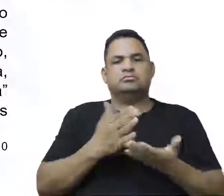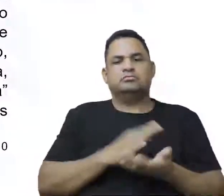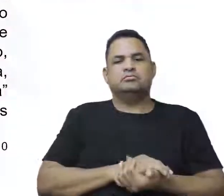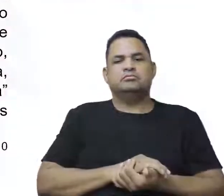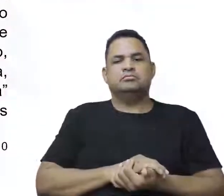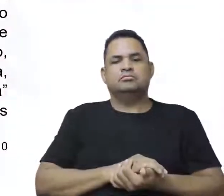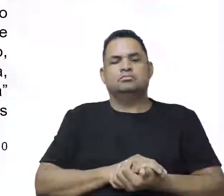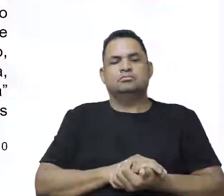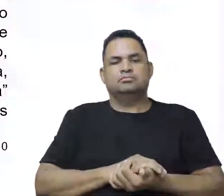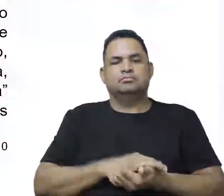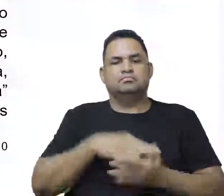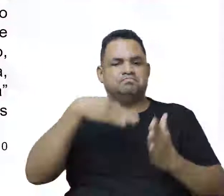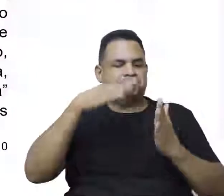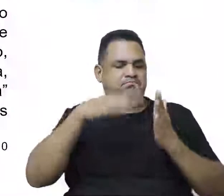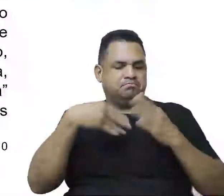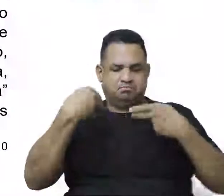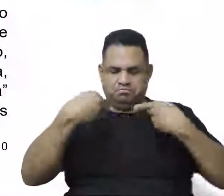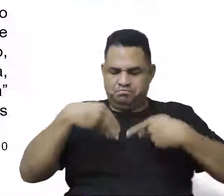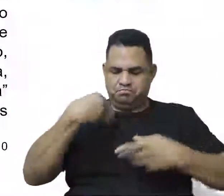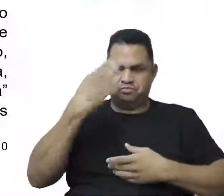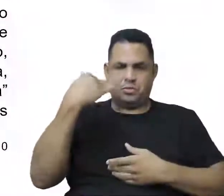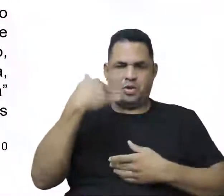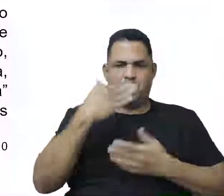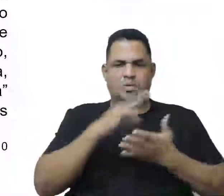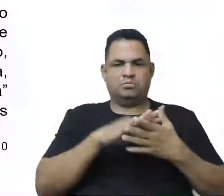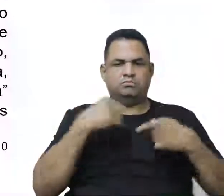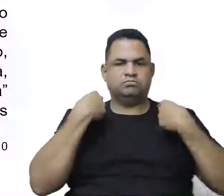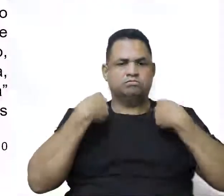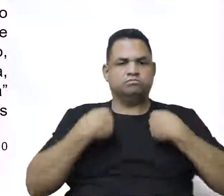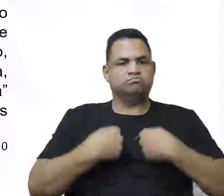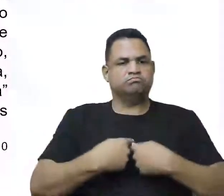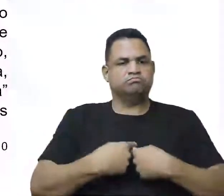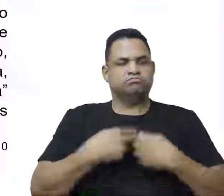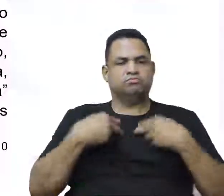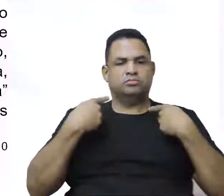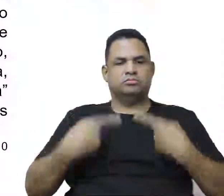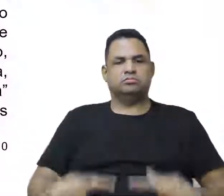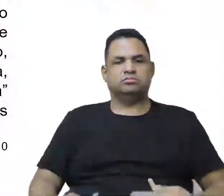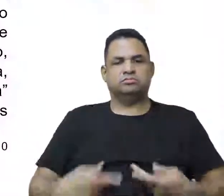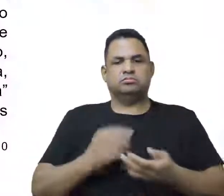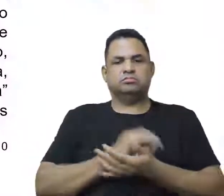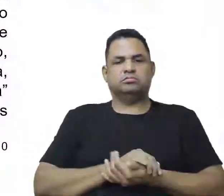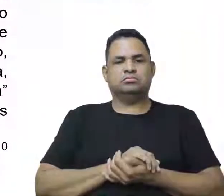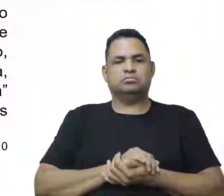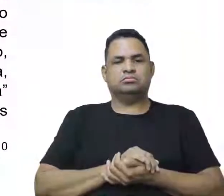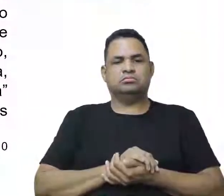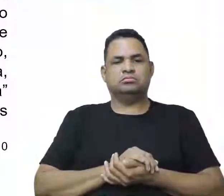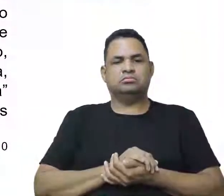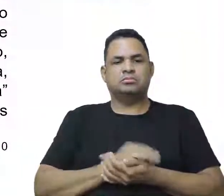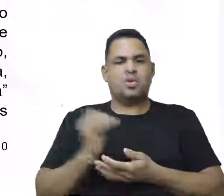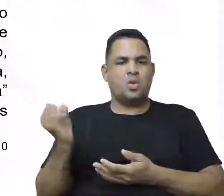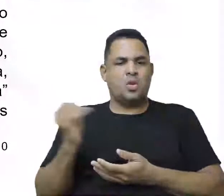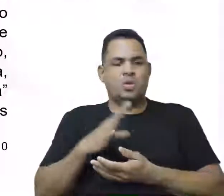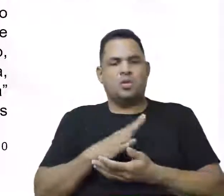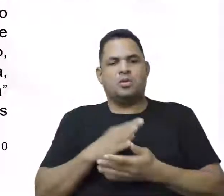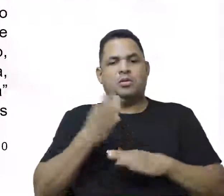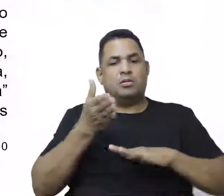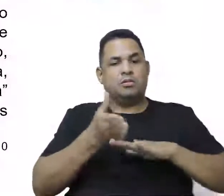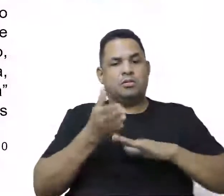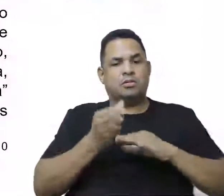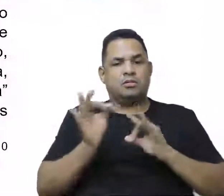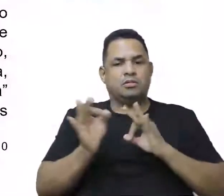tradicionais, como as pinturas e adornos corporais, e modernos, como